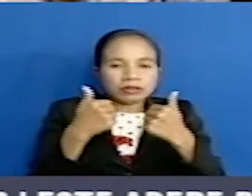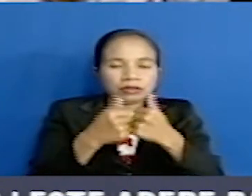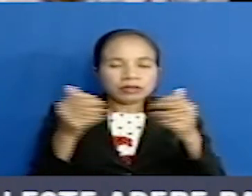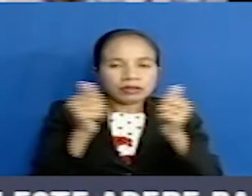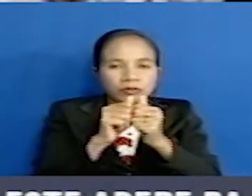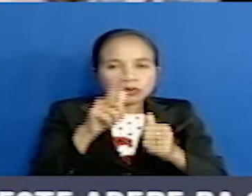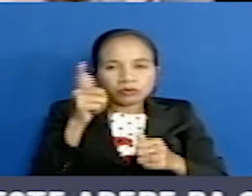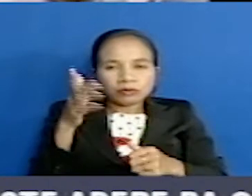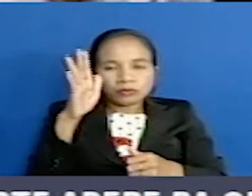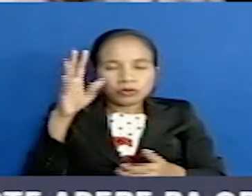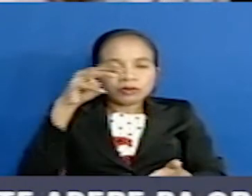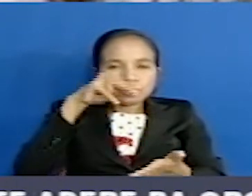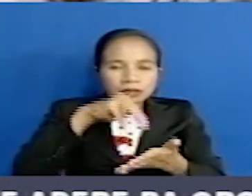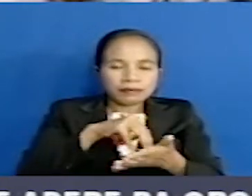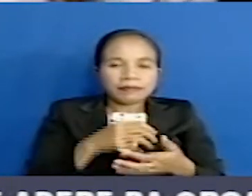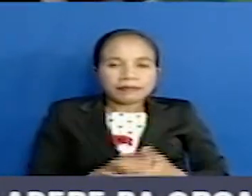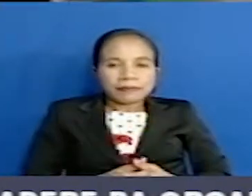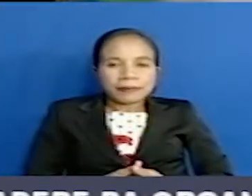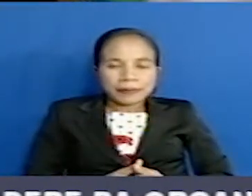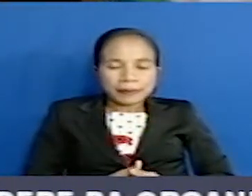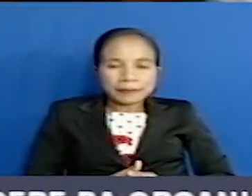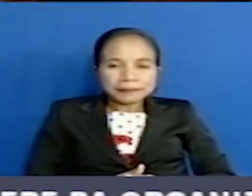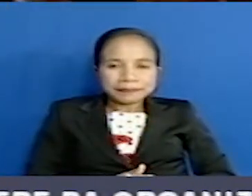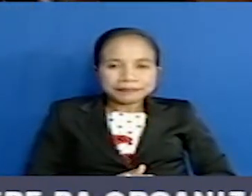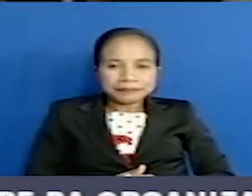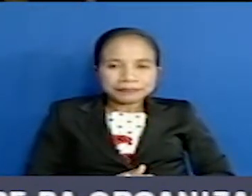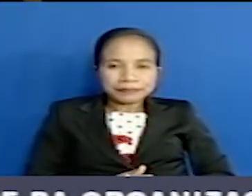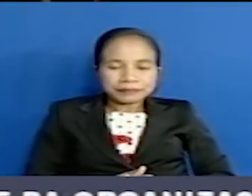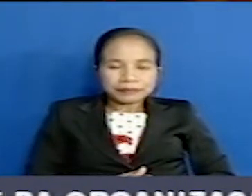ruanulu resin lima dólar americano. Amaro Ornai, Agustino Neno, RTTL.